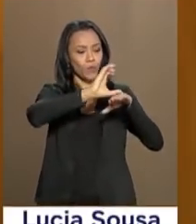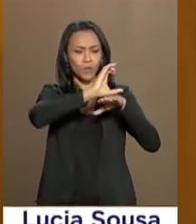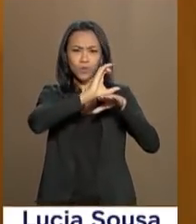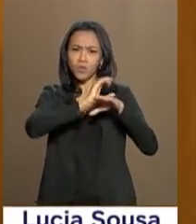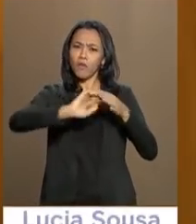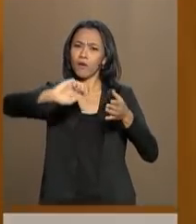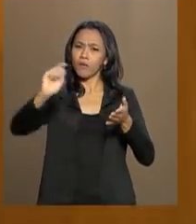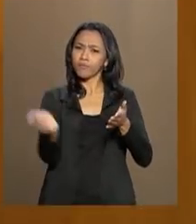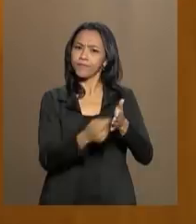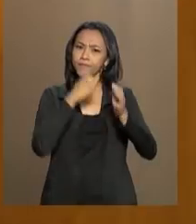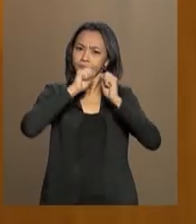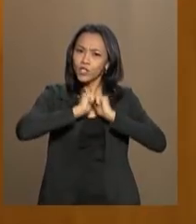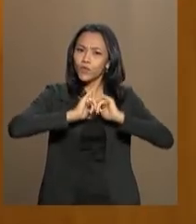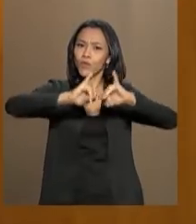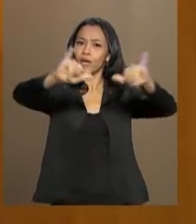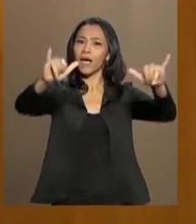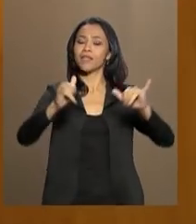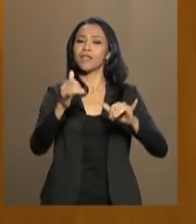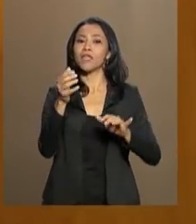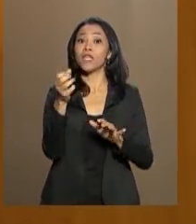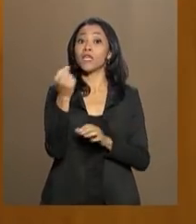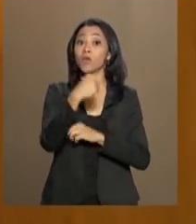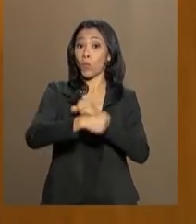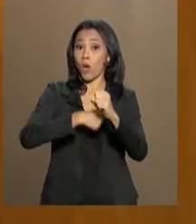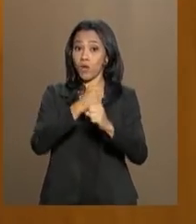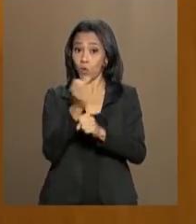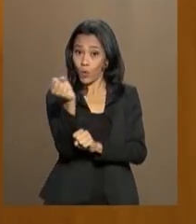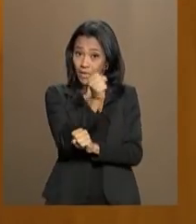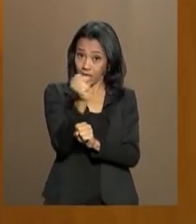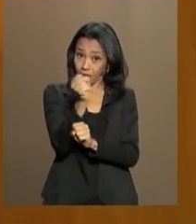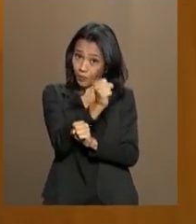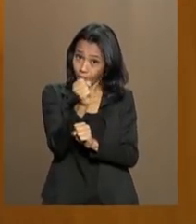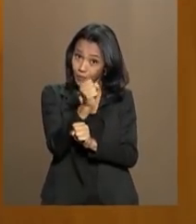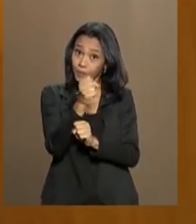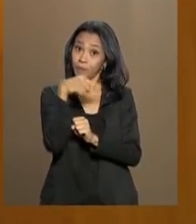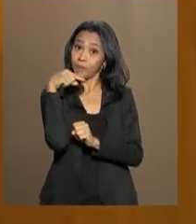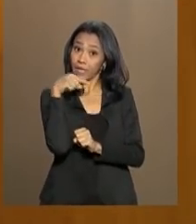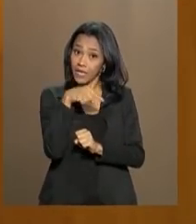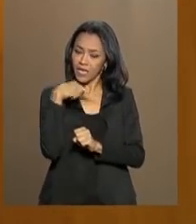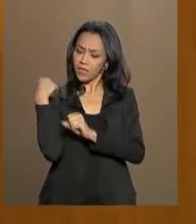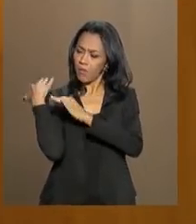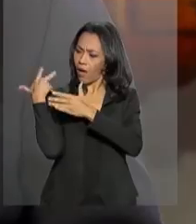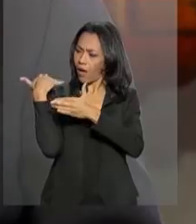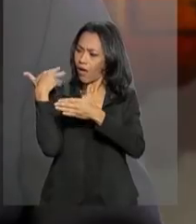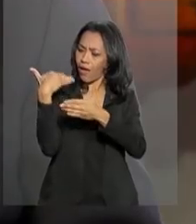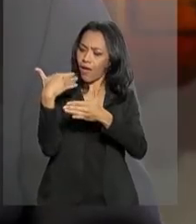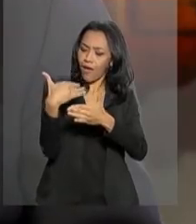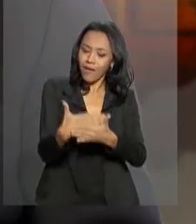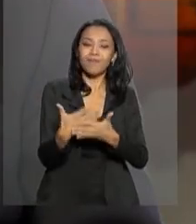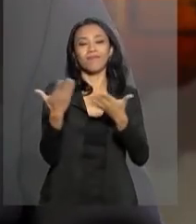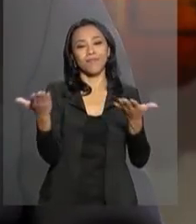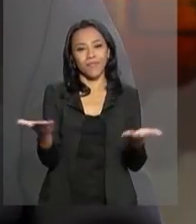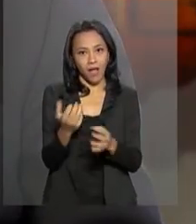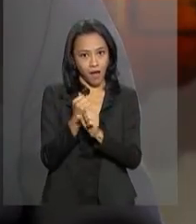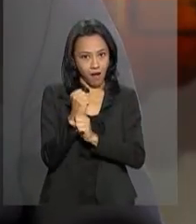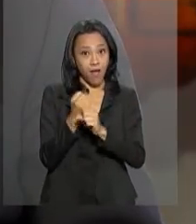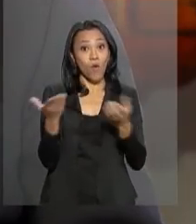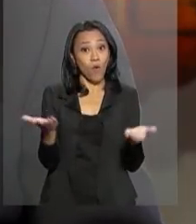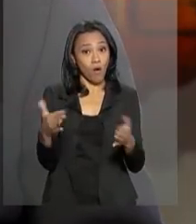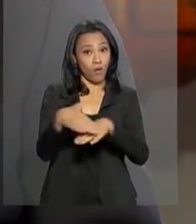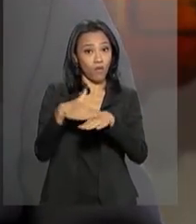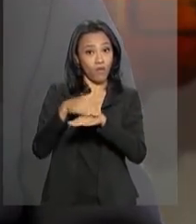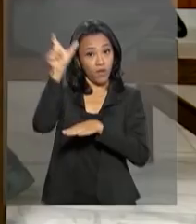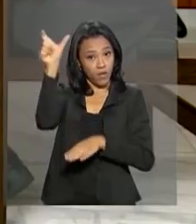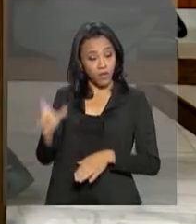promulgada em 1988. Sobre a nossa lei maior e esses anos de vigência, eu converso agora com o presidente da